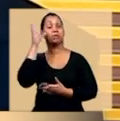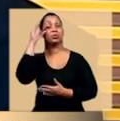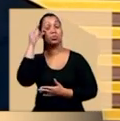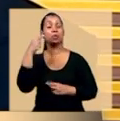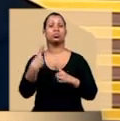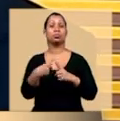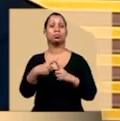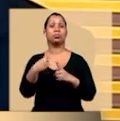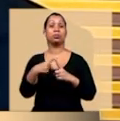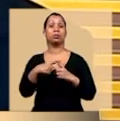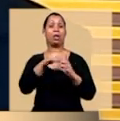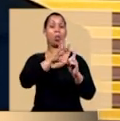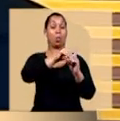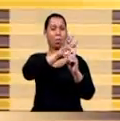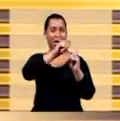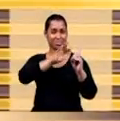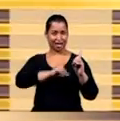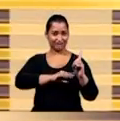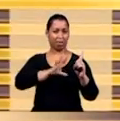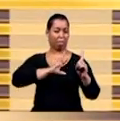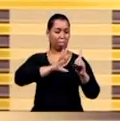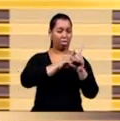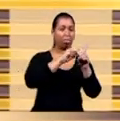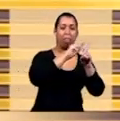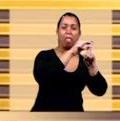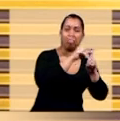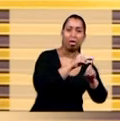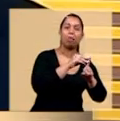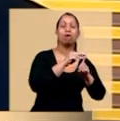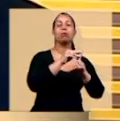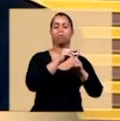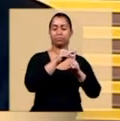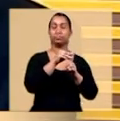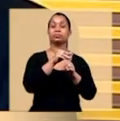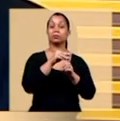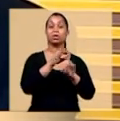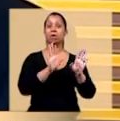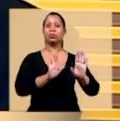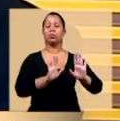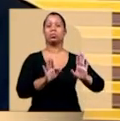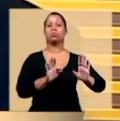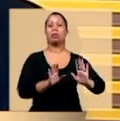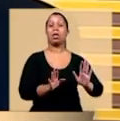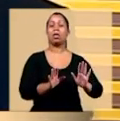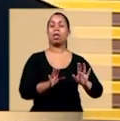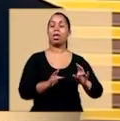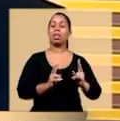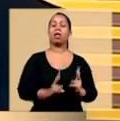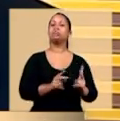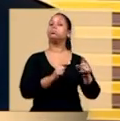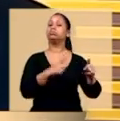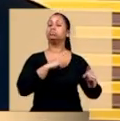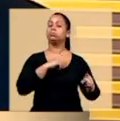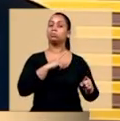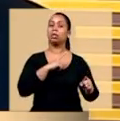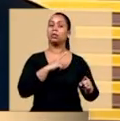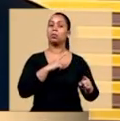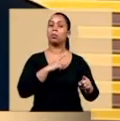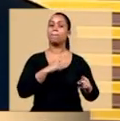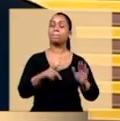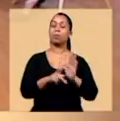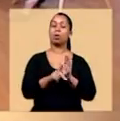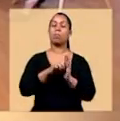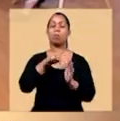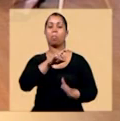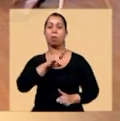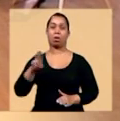assédio sexual, ele já tem uma vertente específica, do superior para o inferior. Você não tem a via reversa, como você tem no moral. E